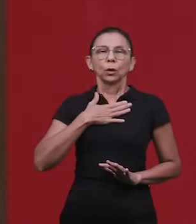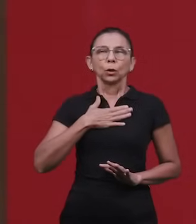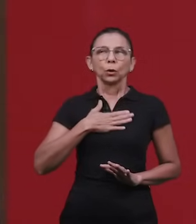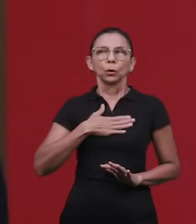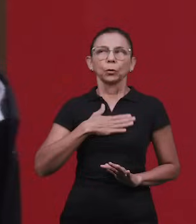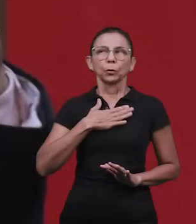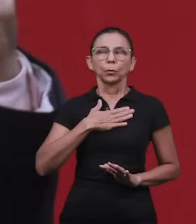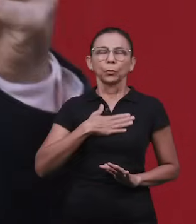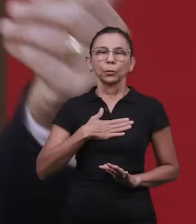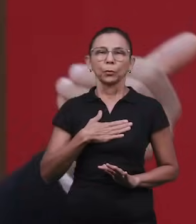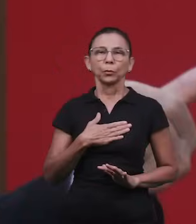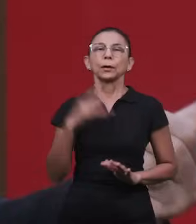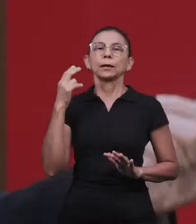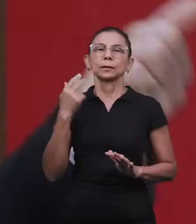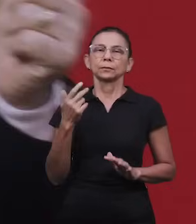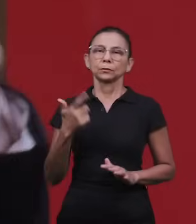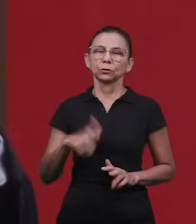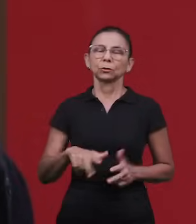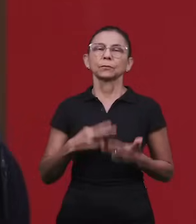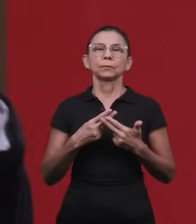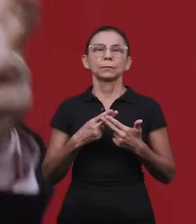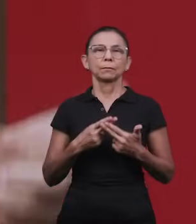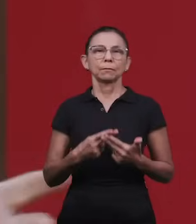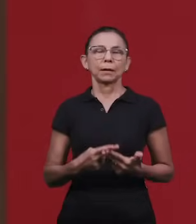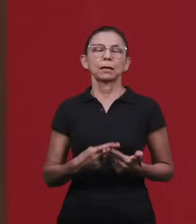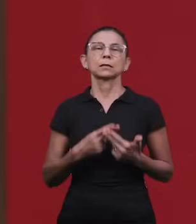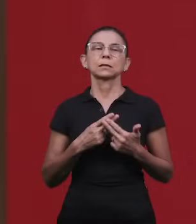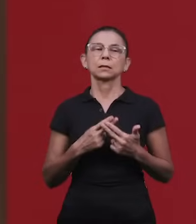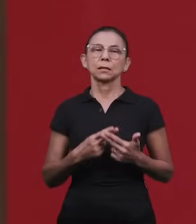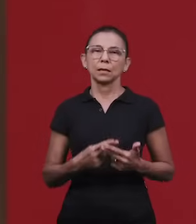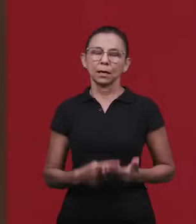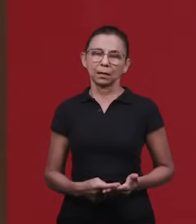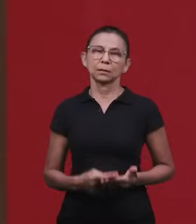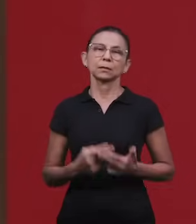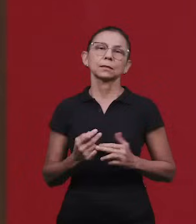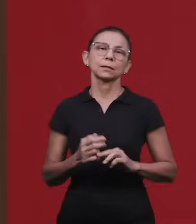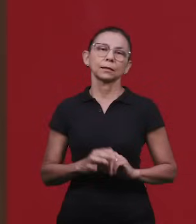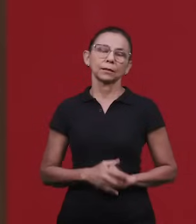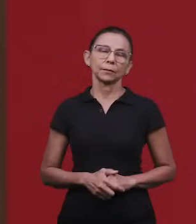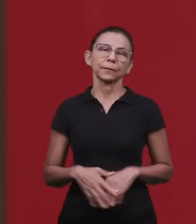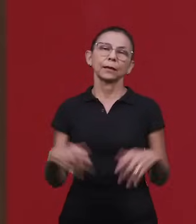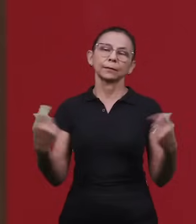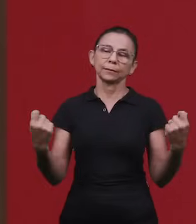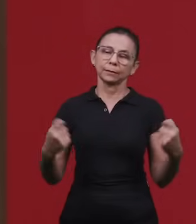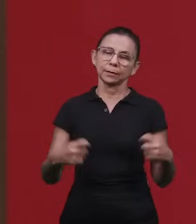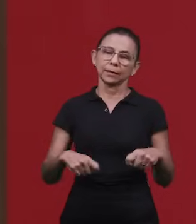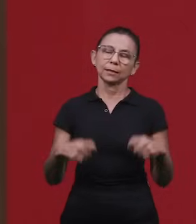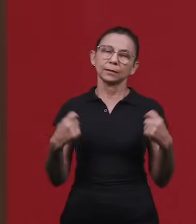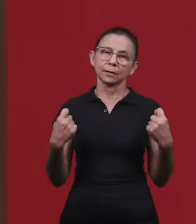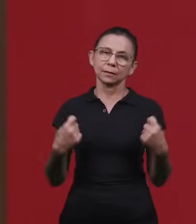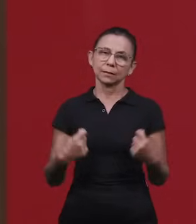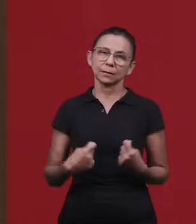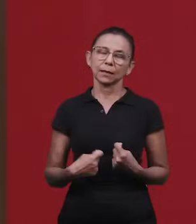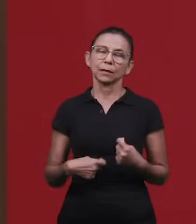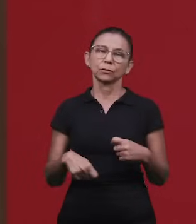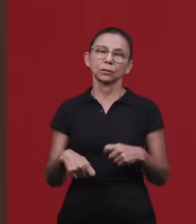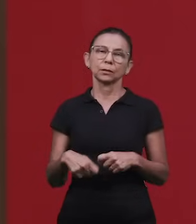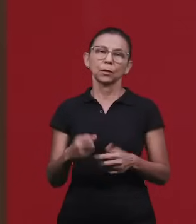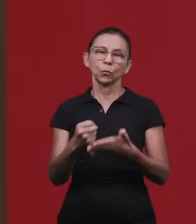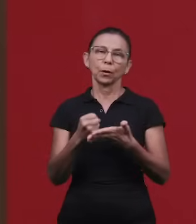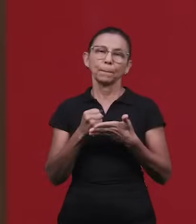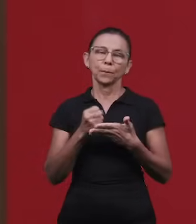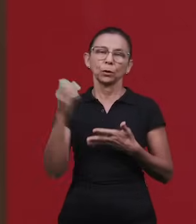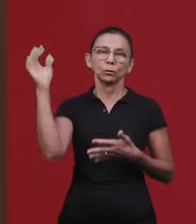busca o Senhor, para ter esse fruto na sua vida, na vida de todos nós, é sempre necessariamente a ação do